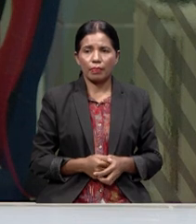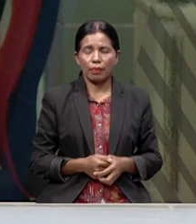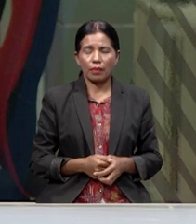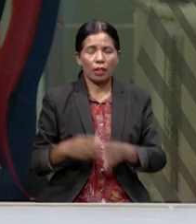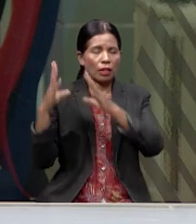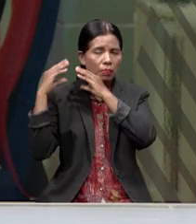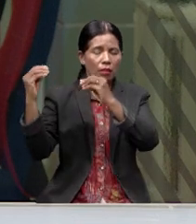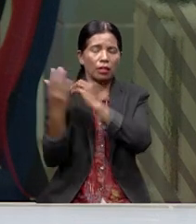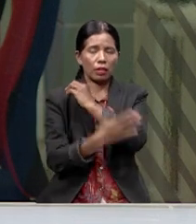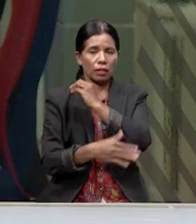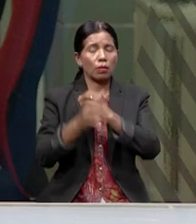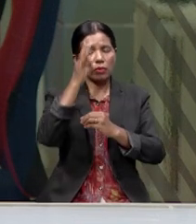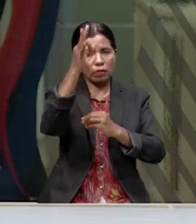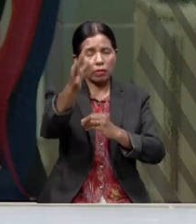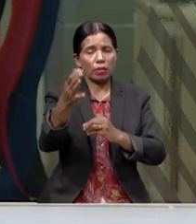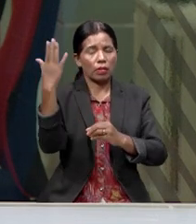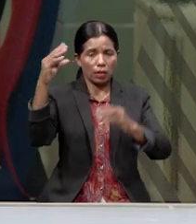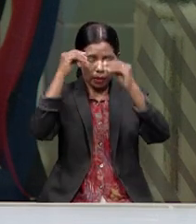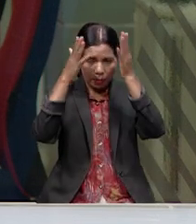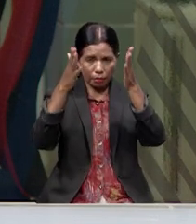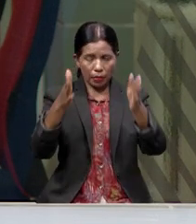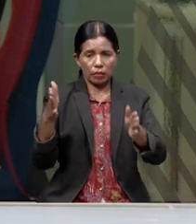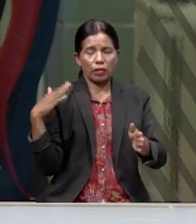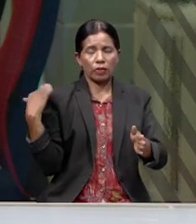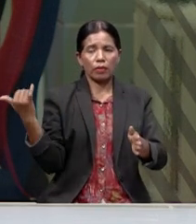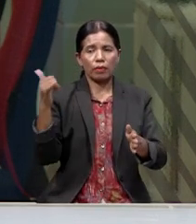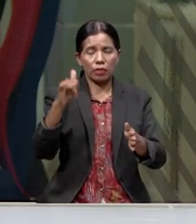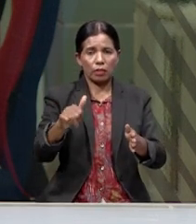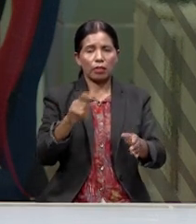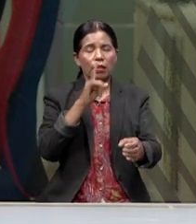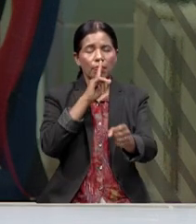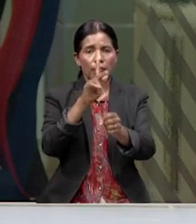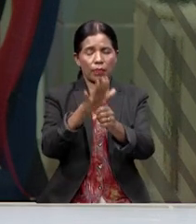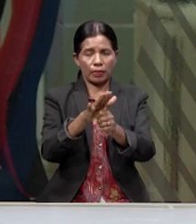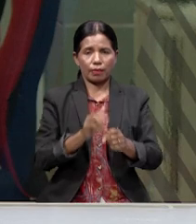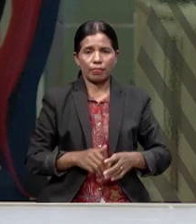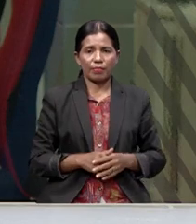Esperança na ação Niamba Futuro e a missão Professor Foinsaia Cirania Compromisso.